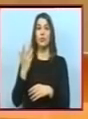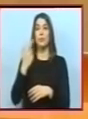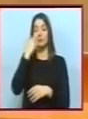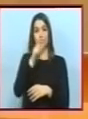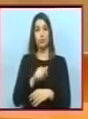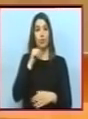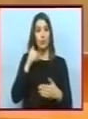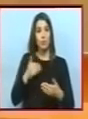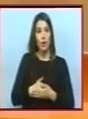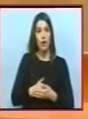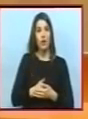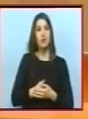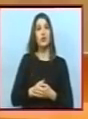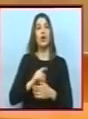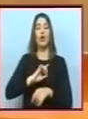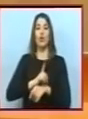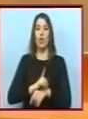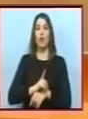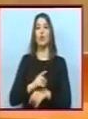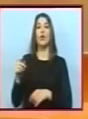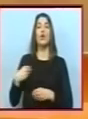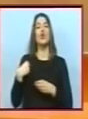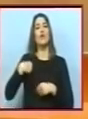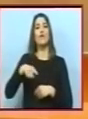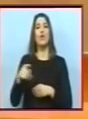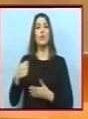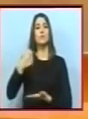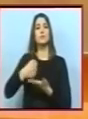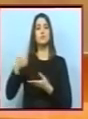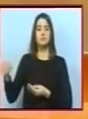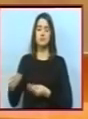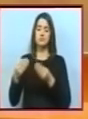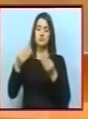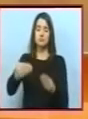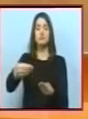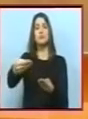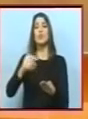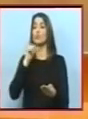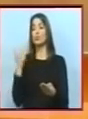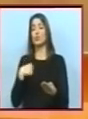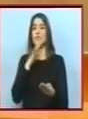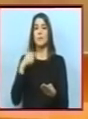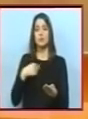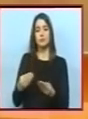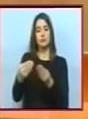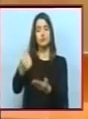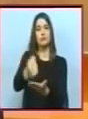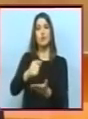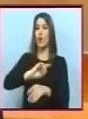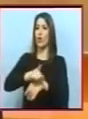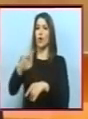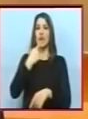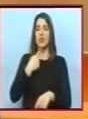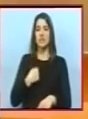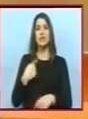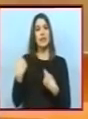alguém, vamos com a certidão de óbito à Conservatória dos Registros Centrais e, na hora, dirão se essa pessoa